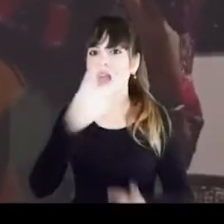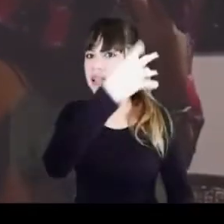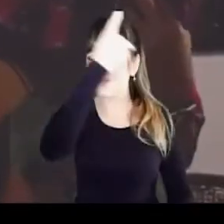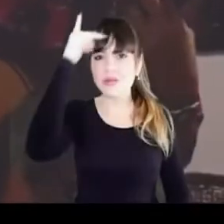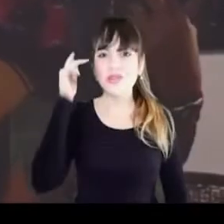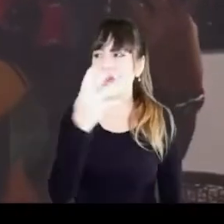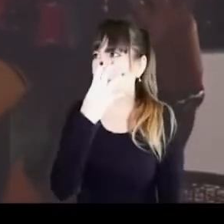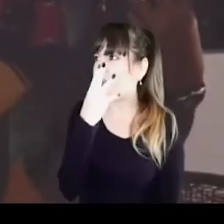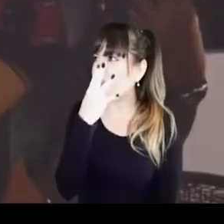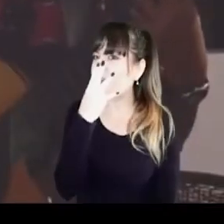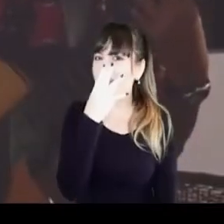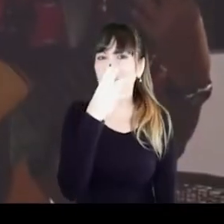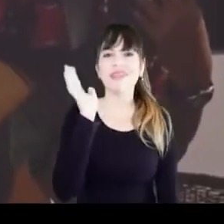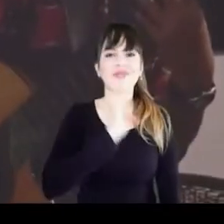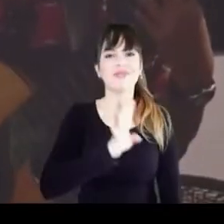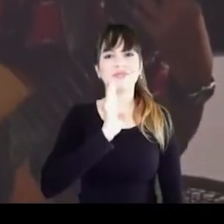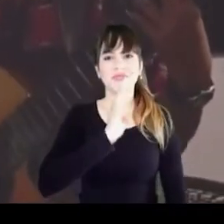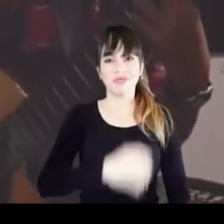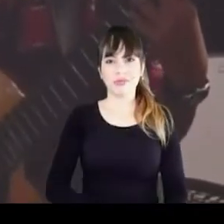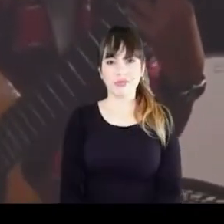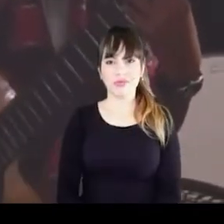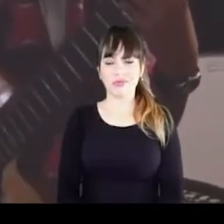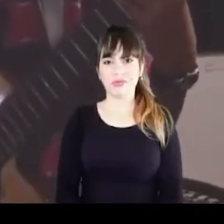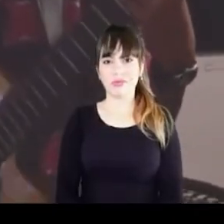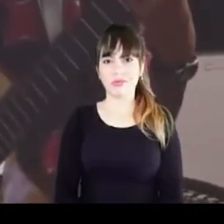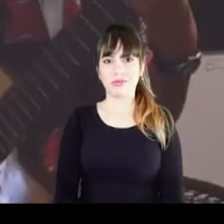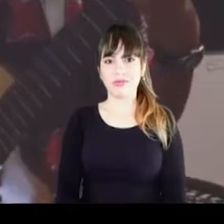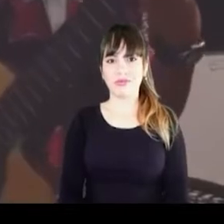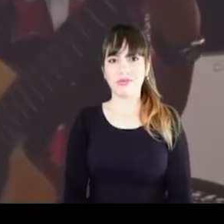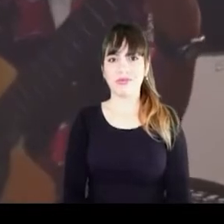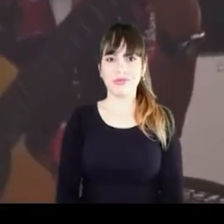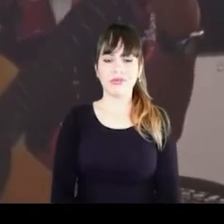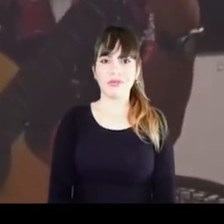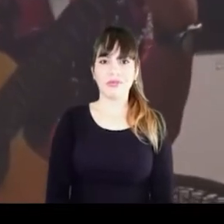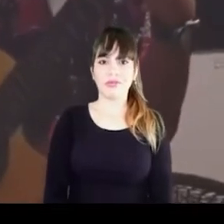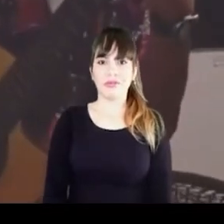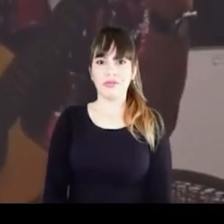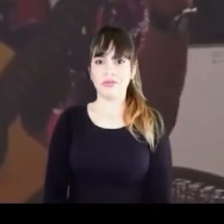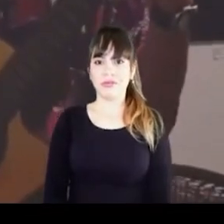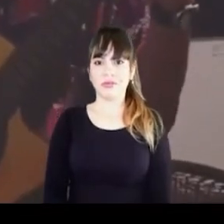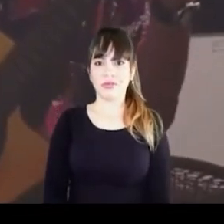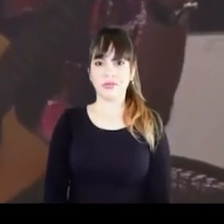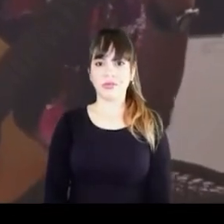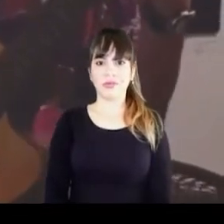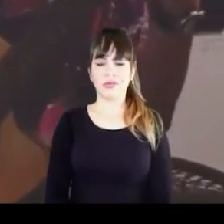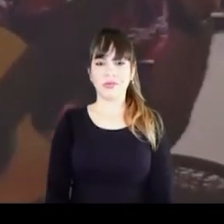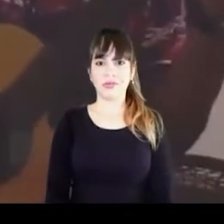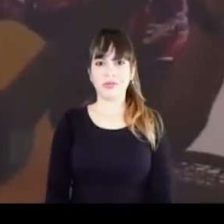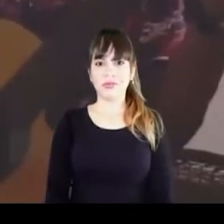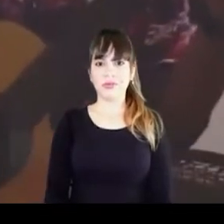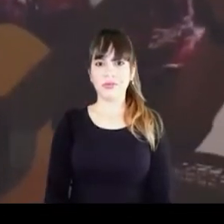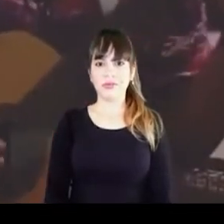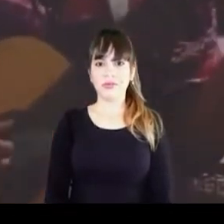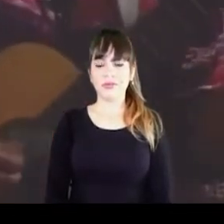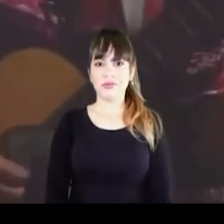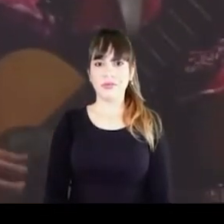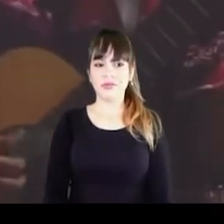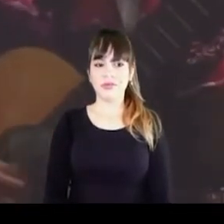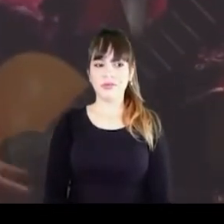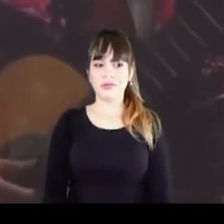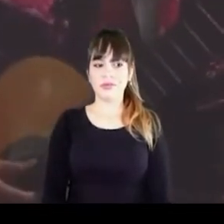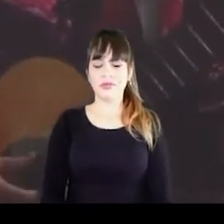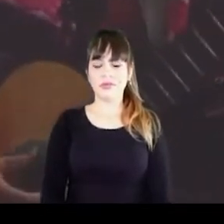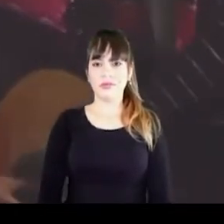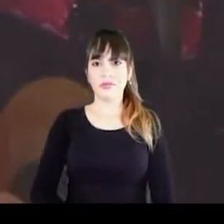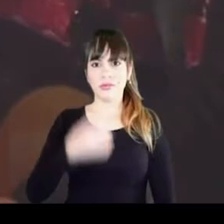Sou filho do vento norte. Dois artistas tocam violão. Marina está entre eles e